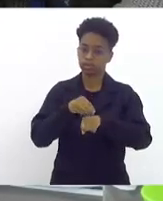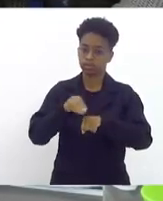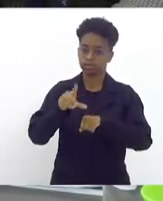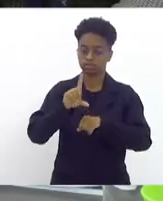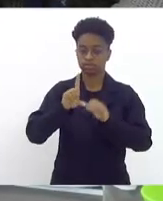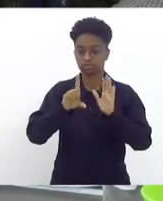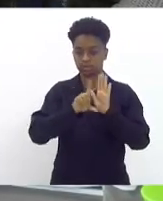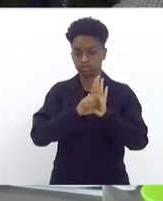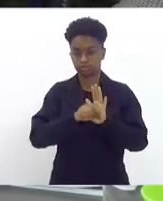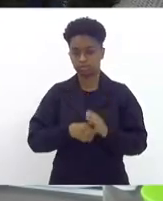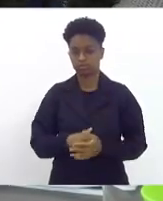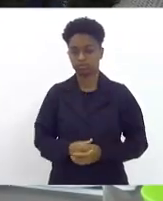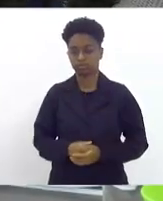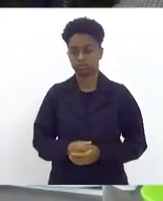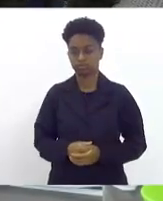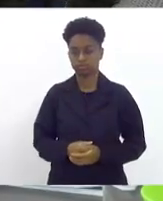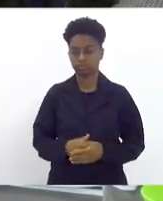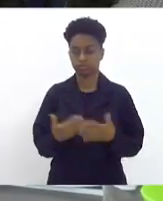indicação Legislativa